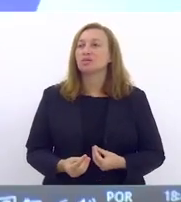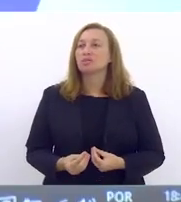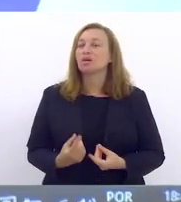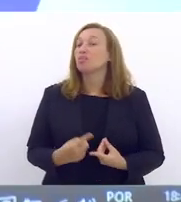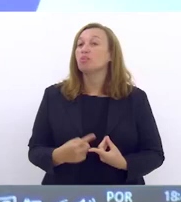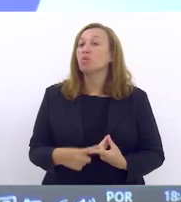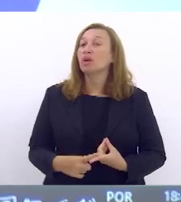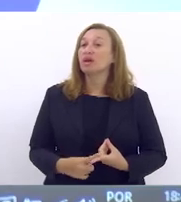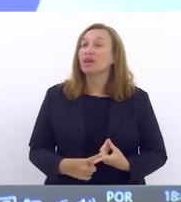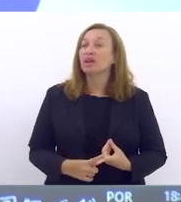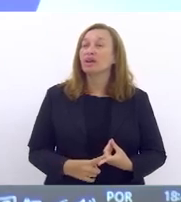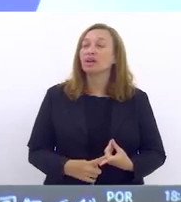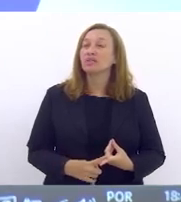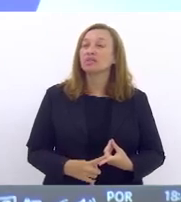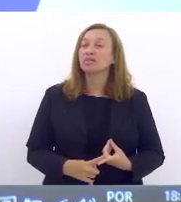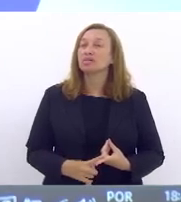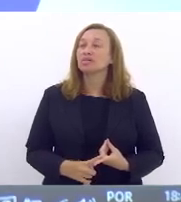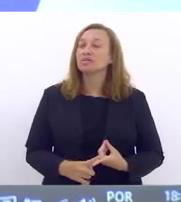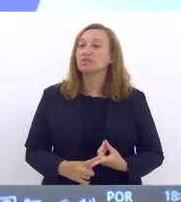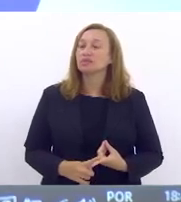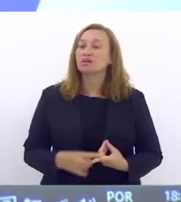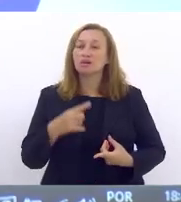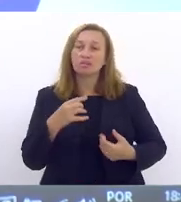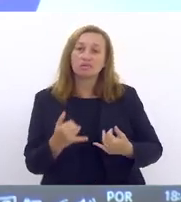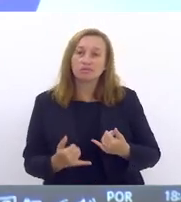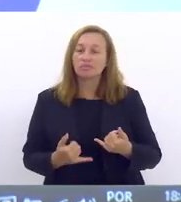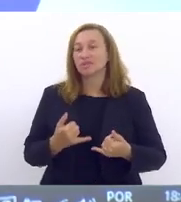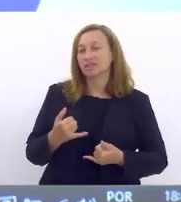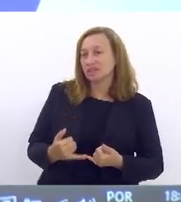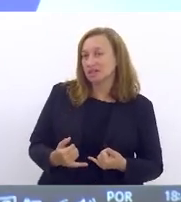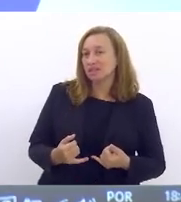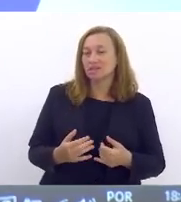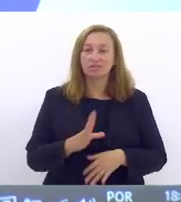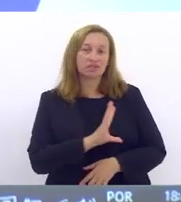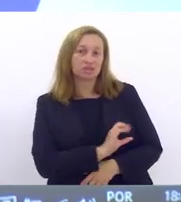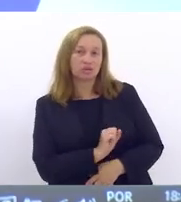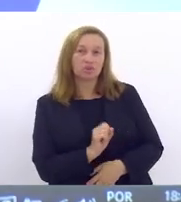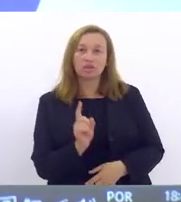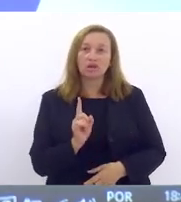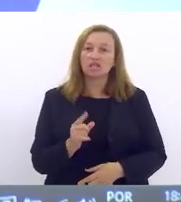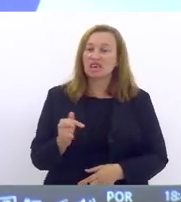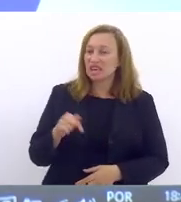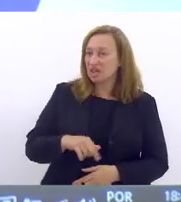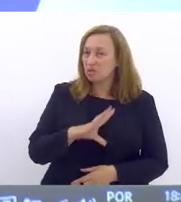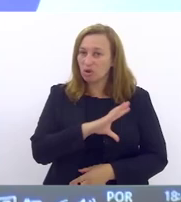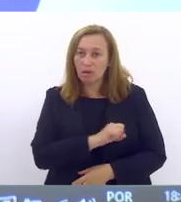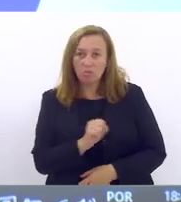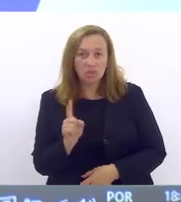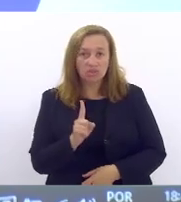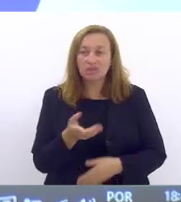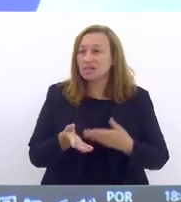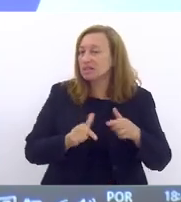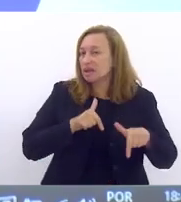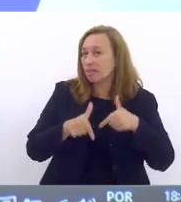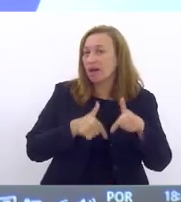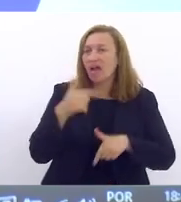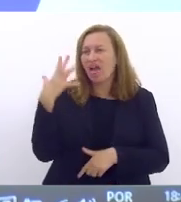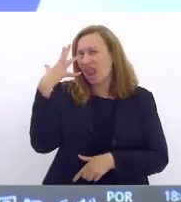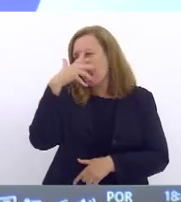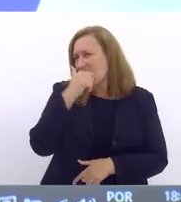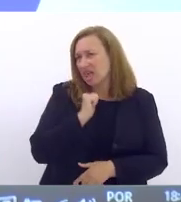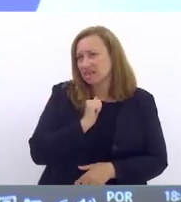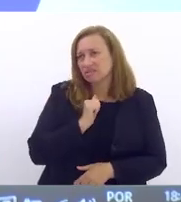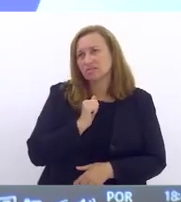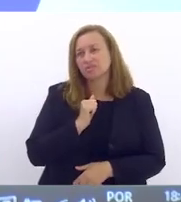que eu estou assim, zombando de ser fofo? Porque isso é trabalho, gente. A gente não está aqui por amor, a gente não está aqui, ai, que lindo,